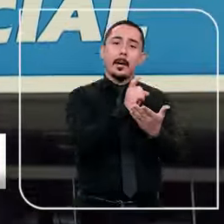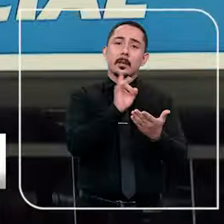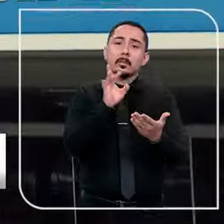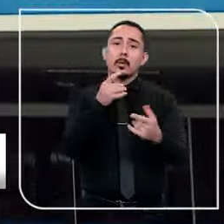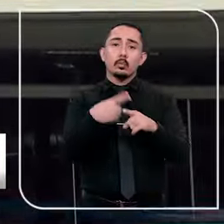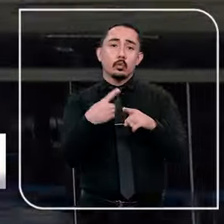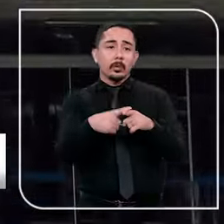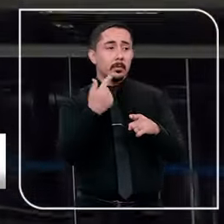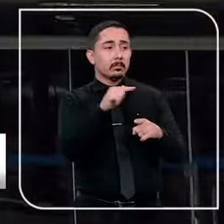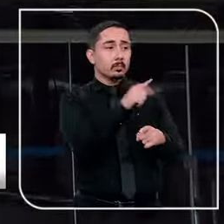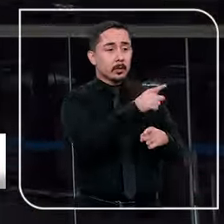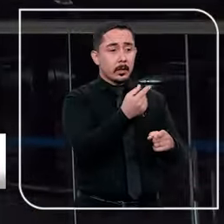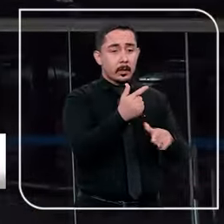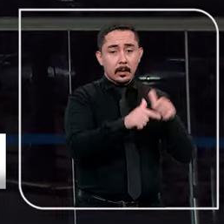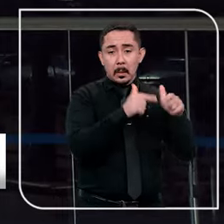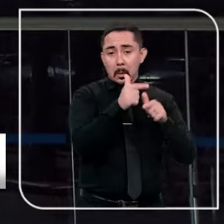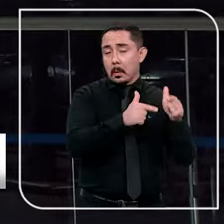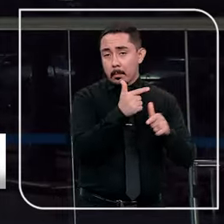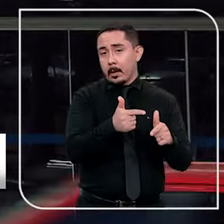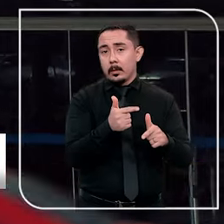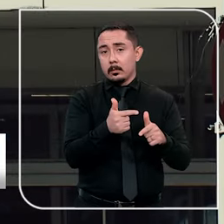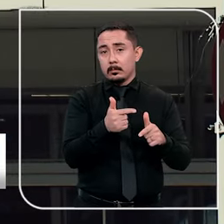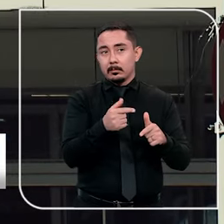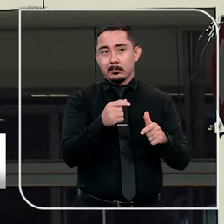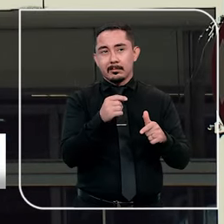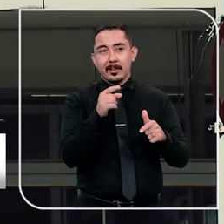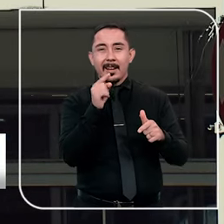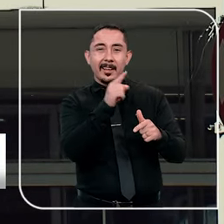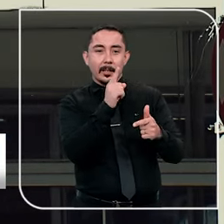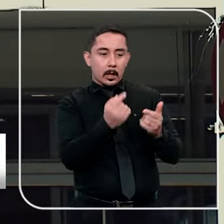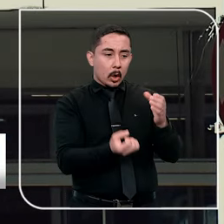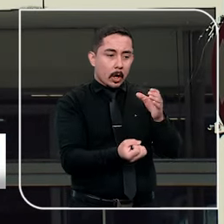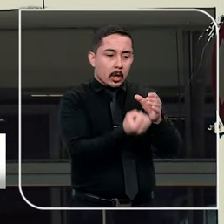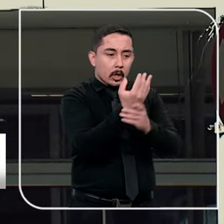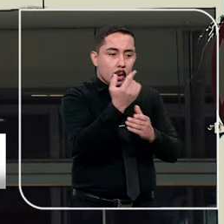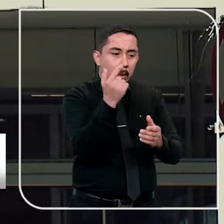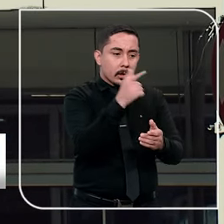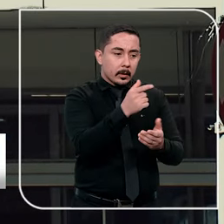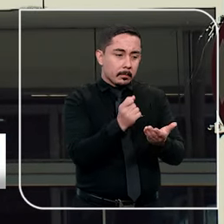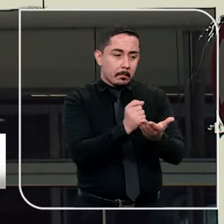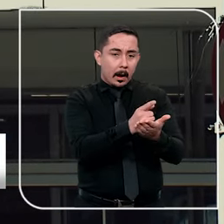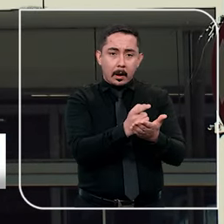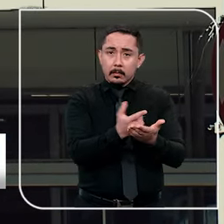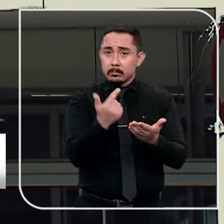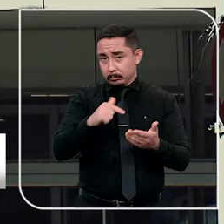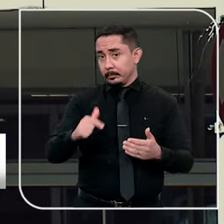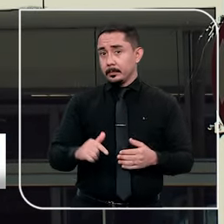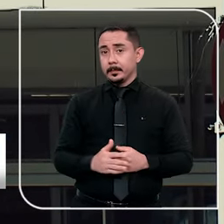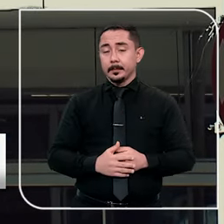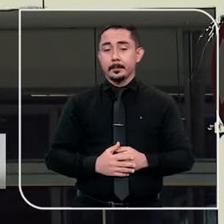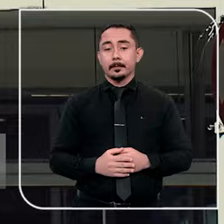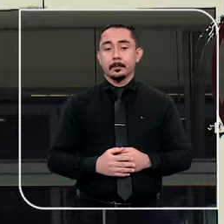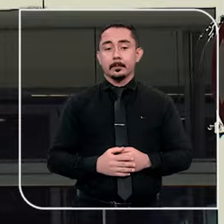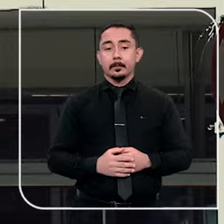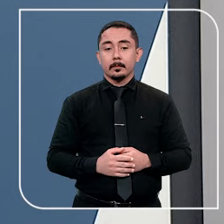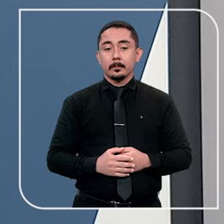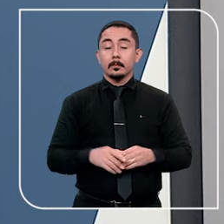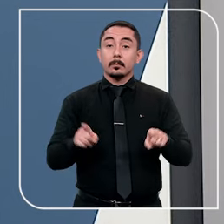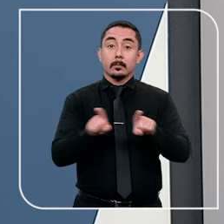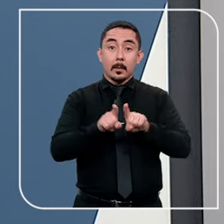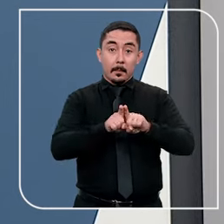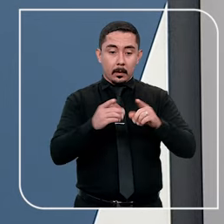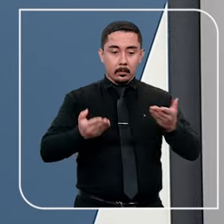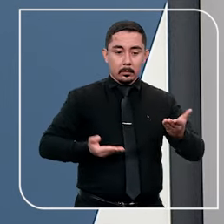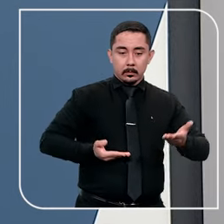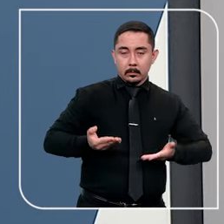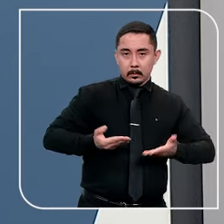justamente por inexistir trabalho remunerado estando ausente o fato gerador da contribuição previdenciária